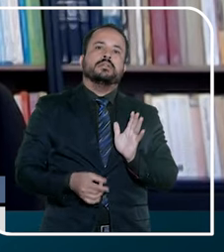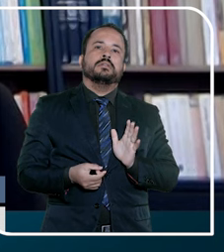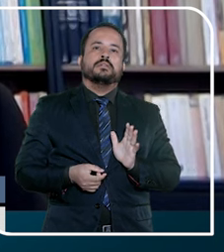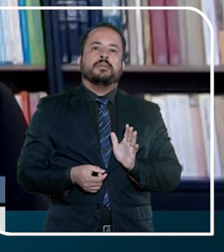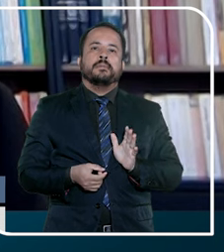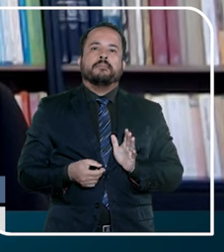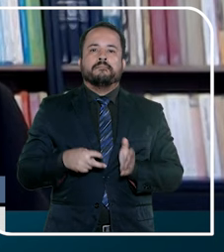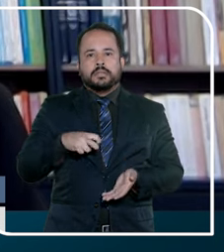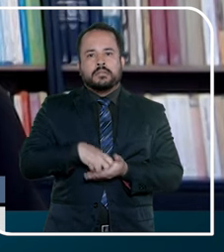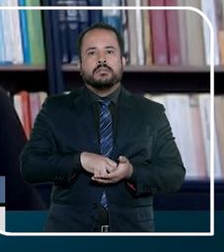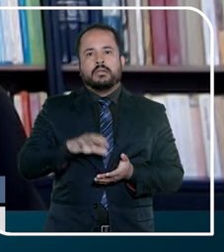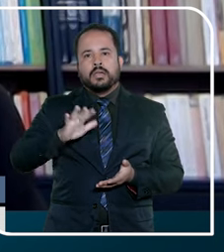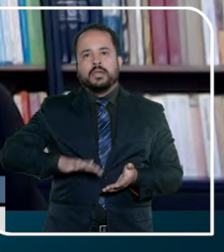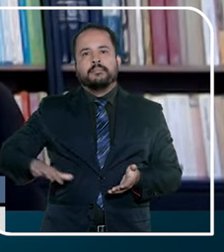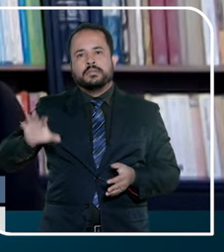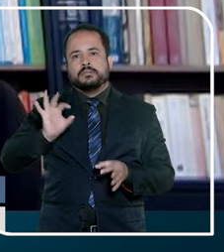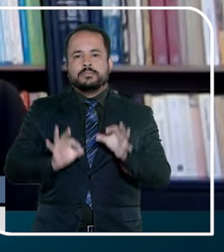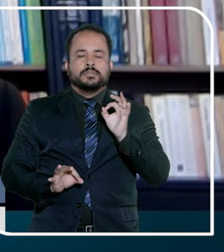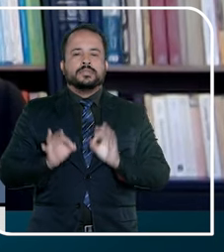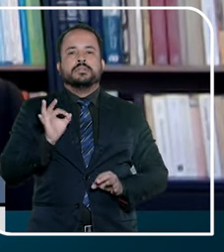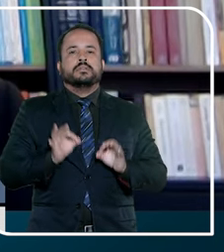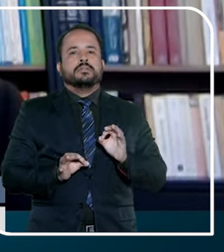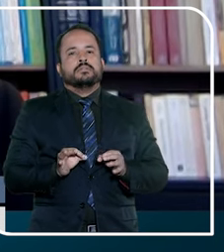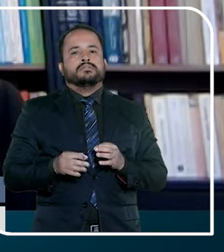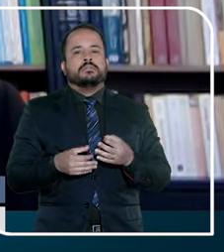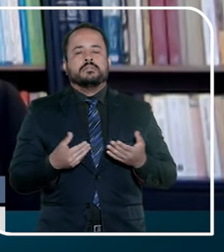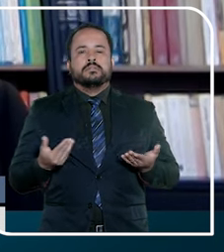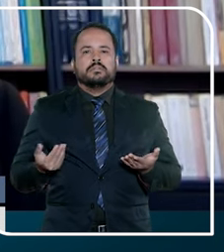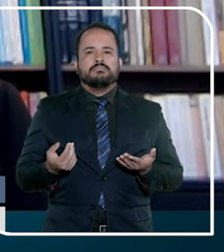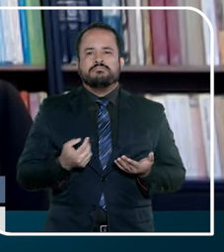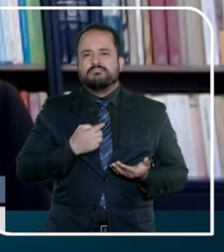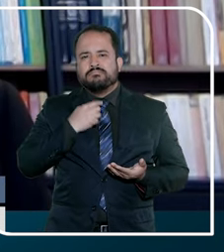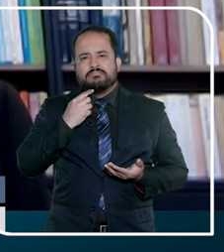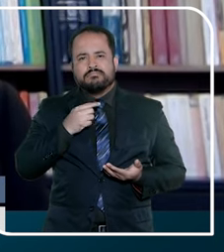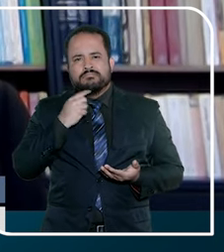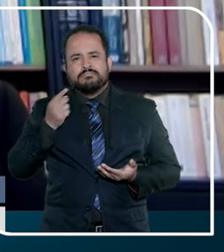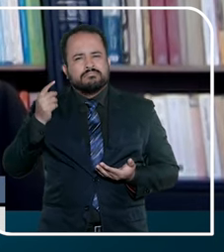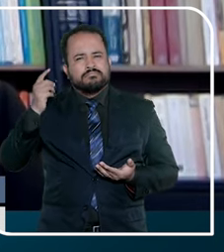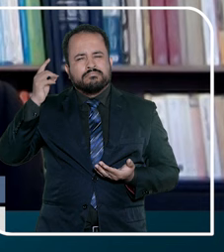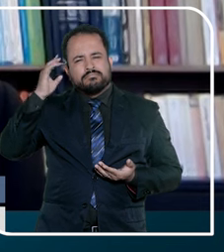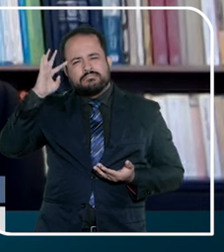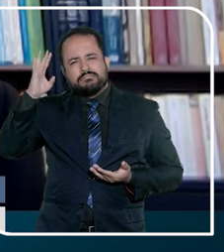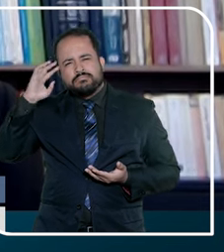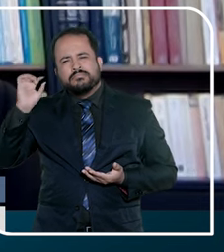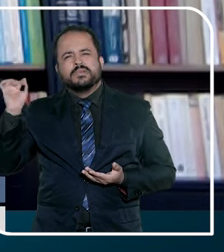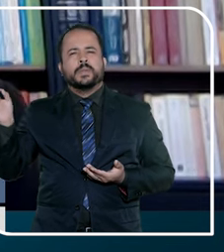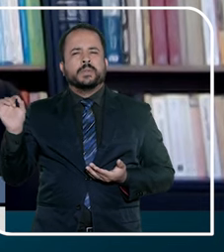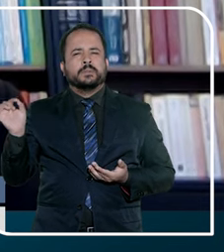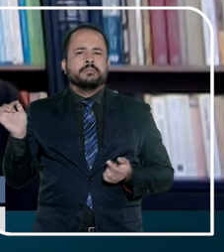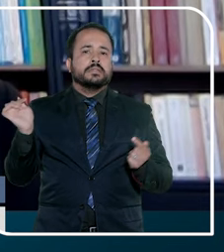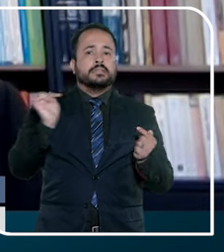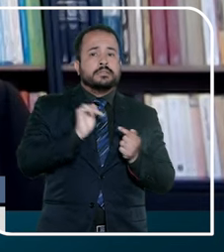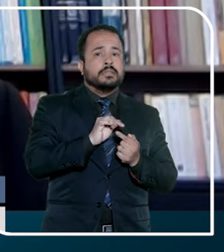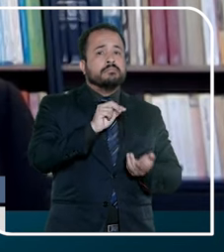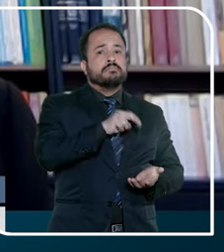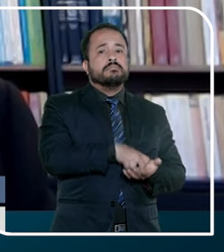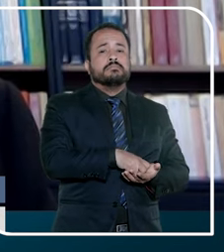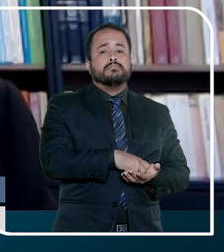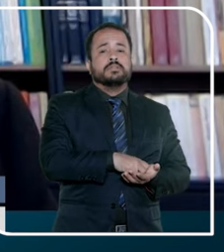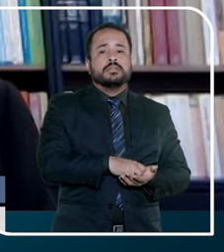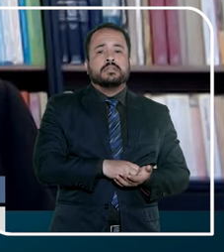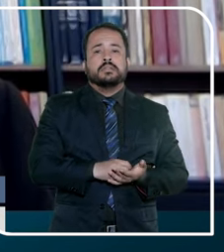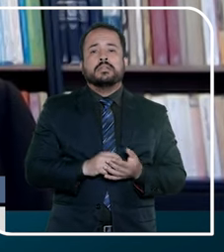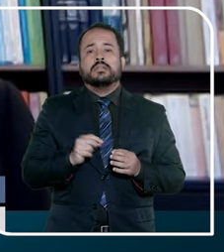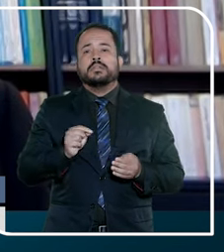jurídico eu não não consigo imaginar possibilidades de aplicação desse critério